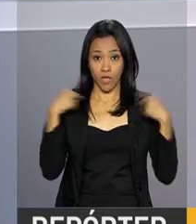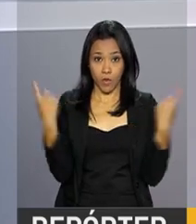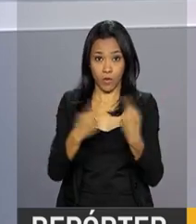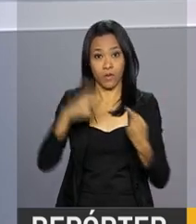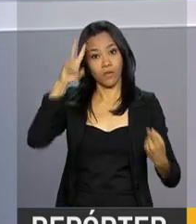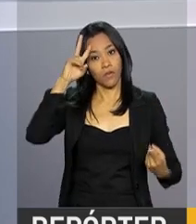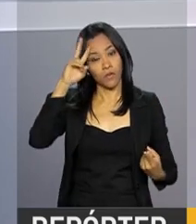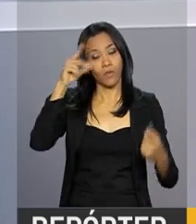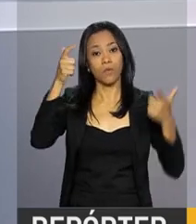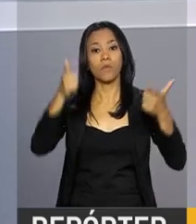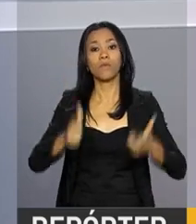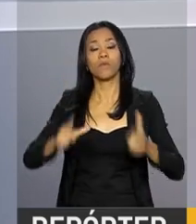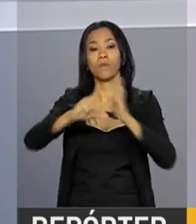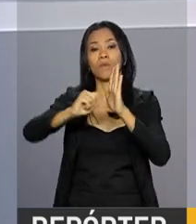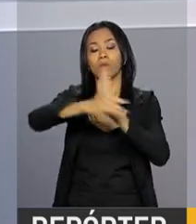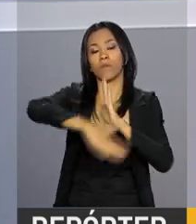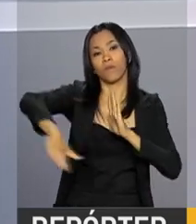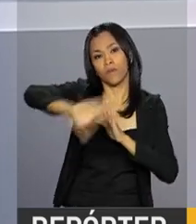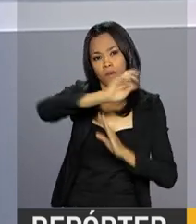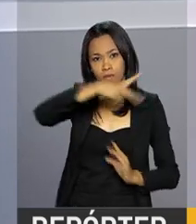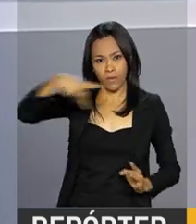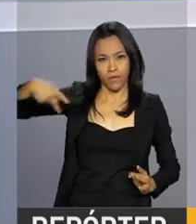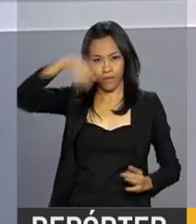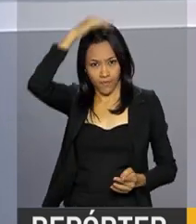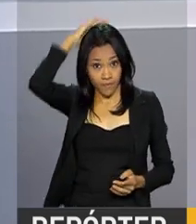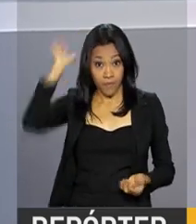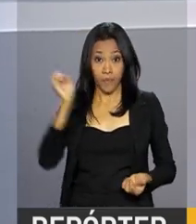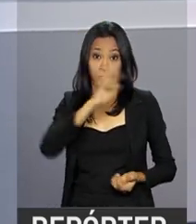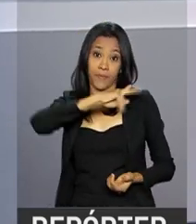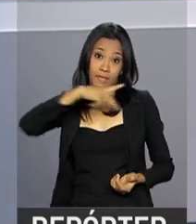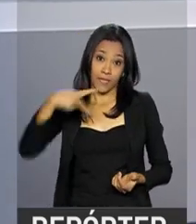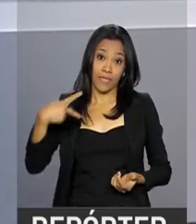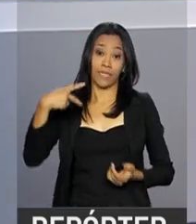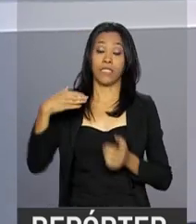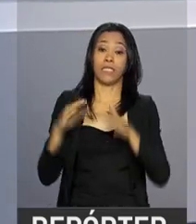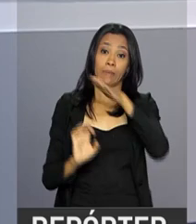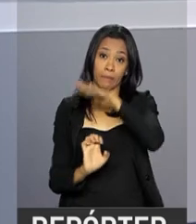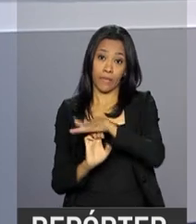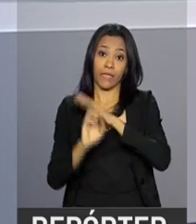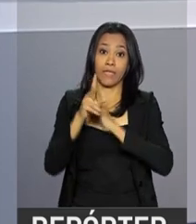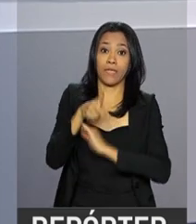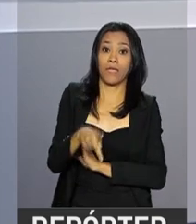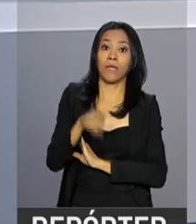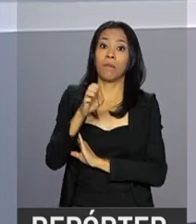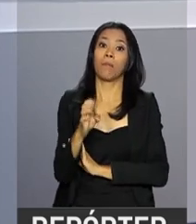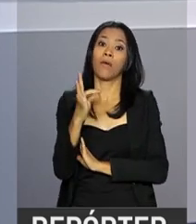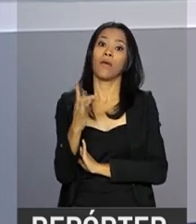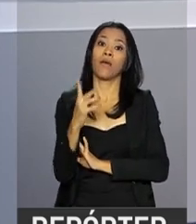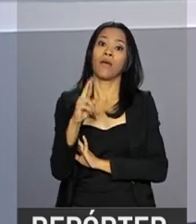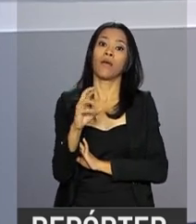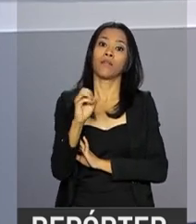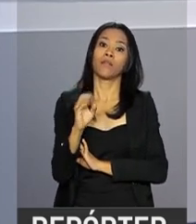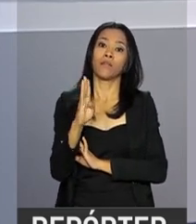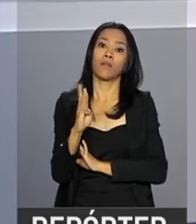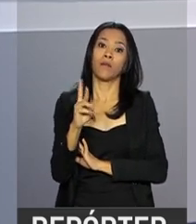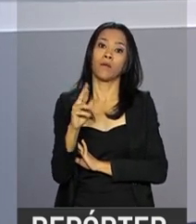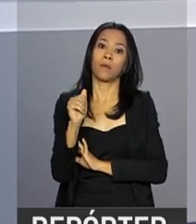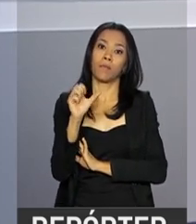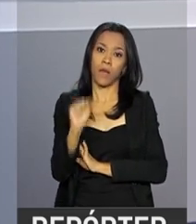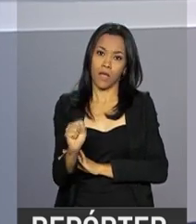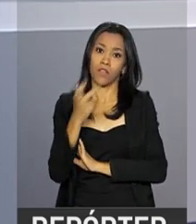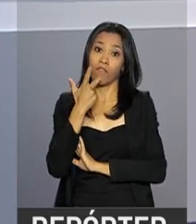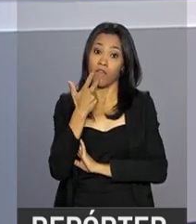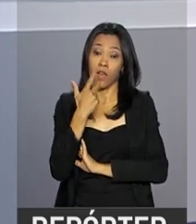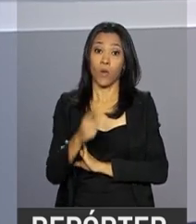feira no palácio do planalto com o presidente michel temer o presidente da petrobras pedro parenti falou sobre a necessidade de aprovação da medida